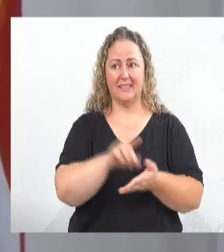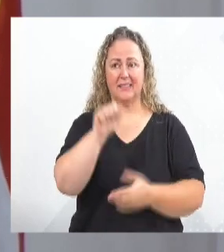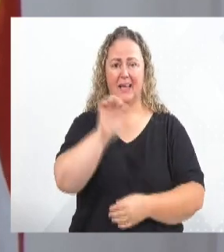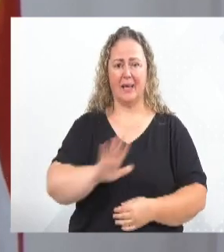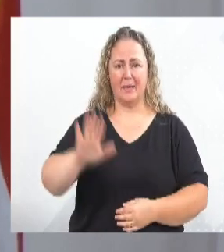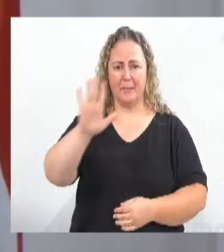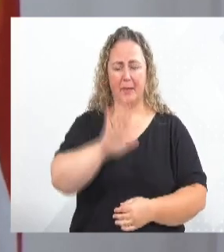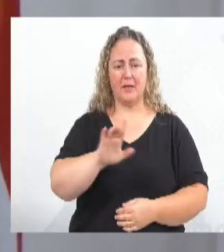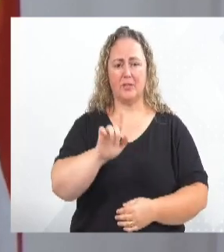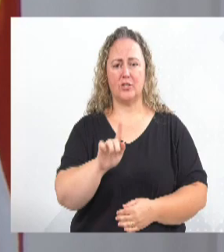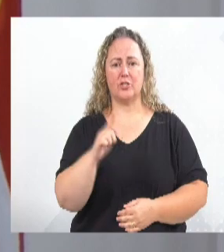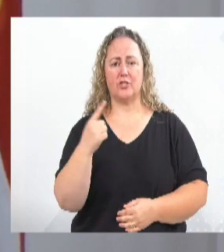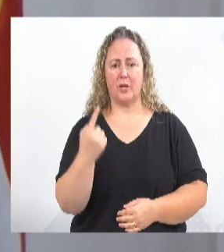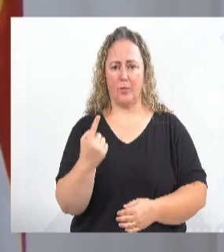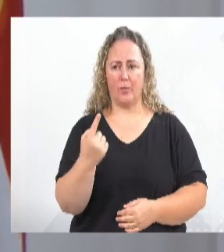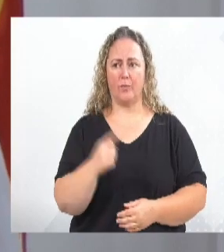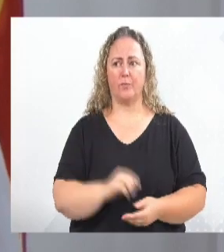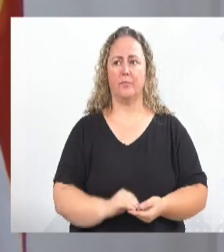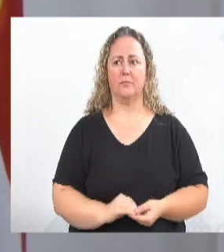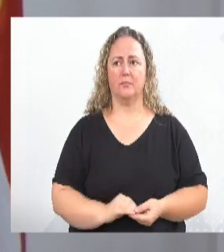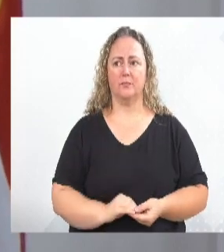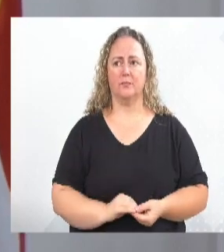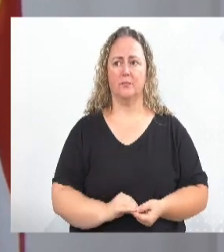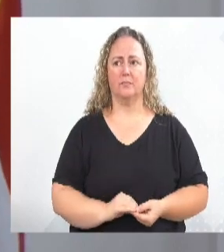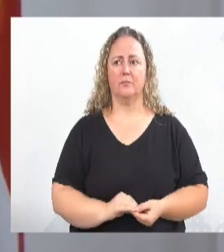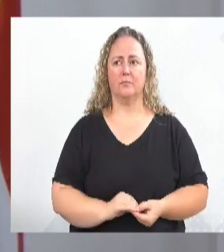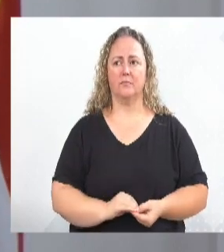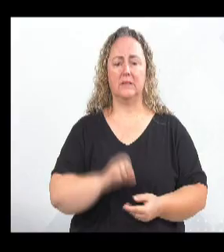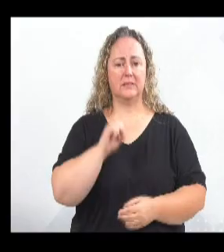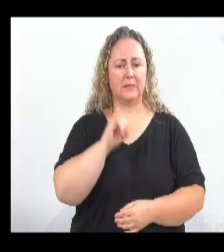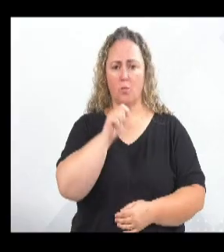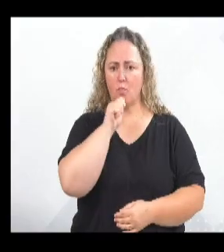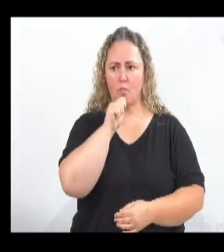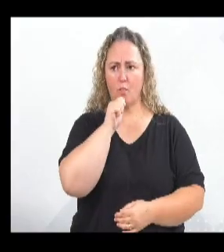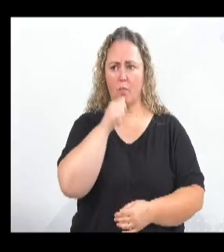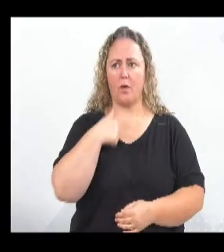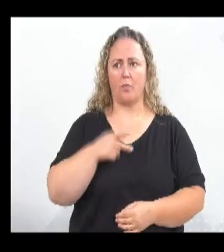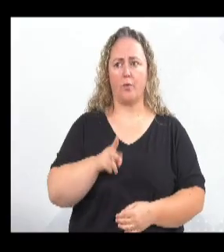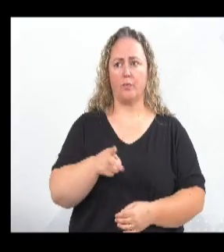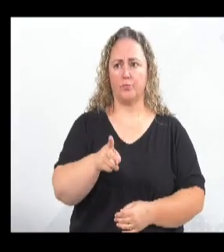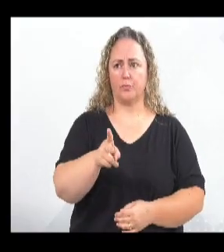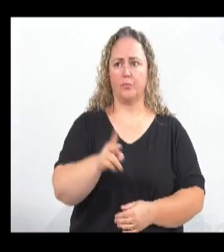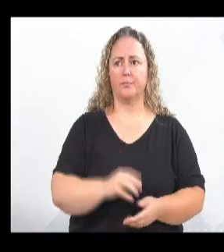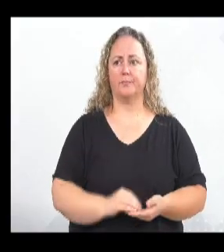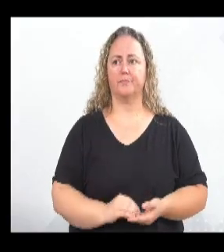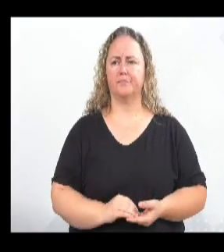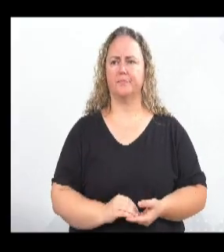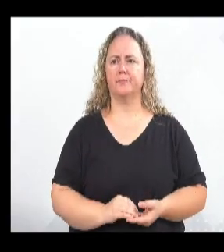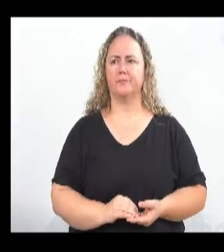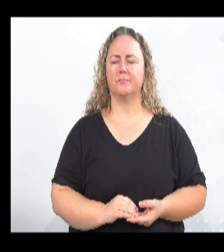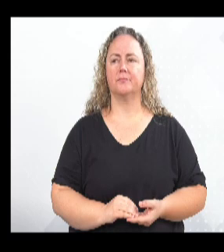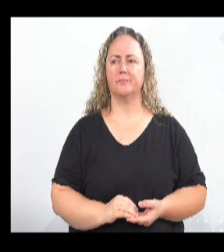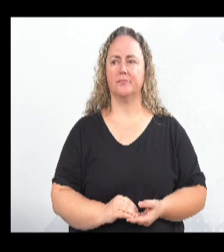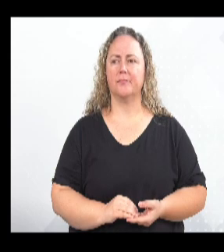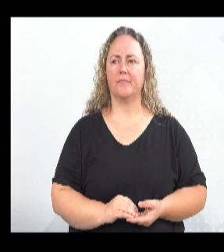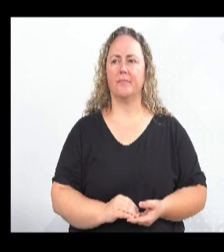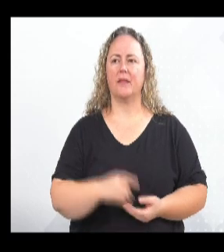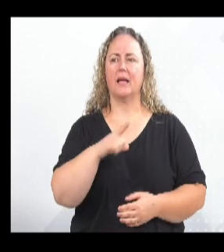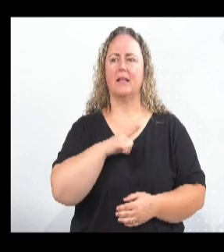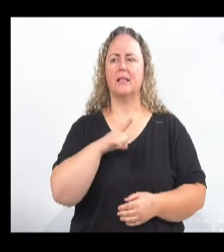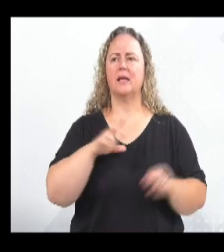G1. Se a imagem não estiver disponível, eu vou seguir relatando aqui. A outra imagem, Ari, um